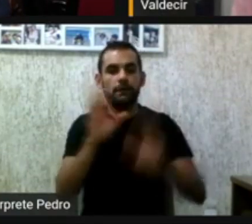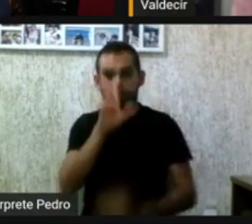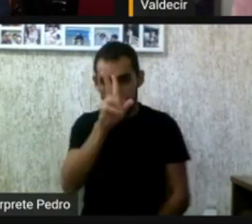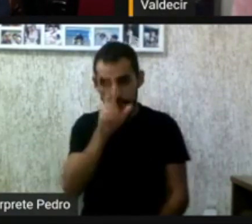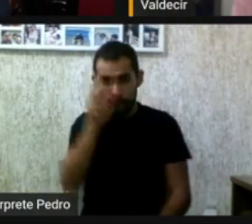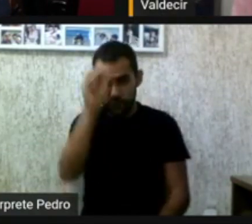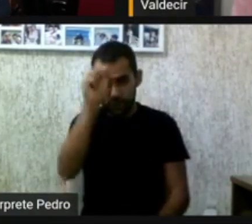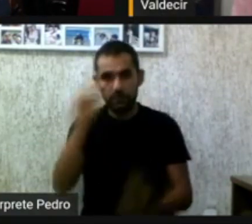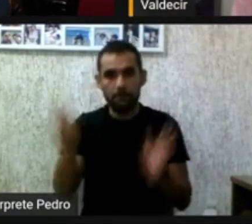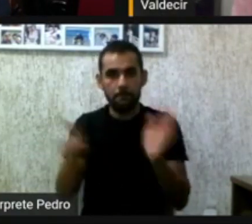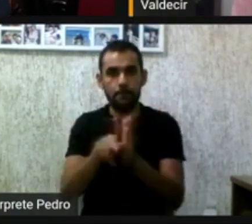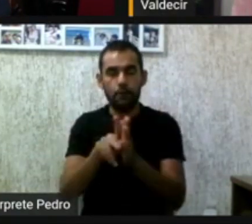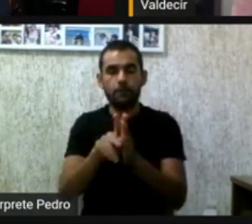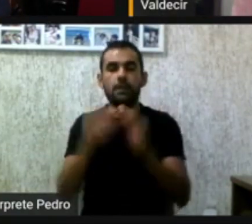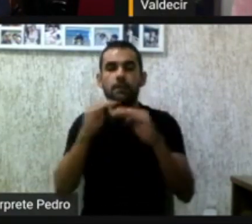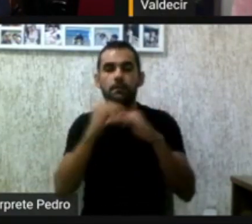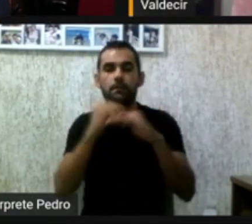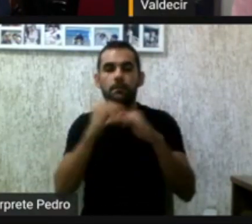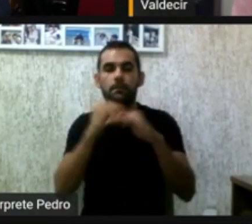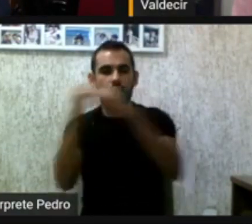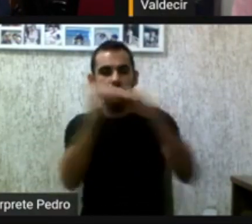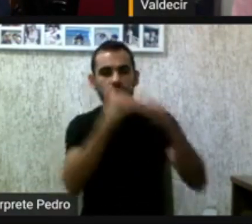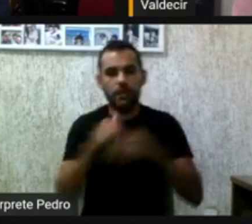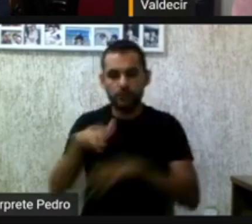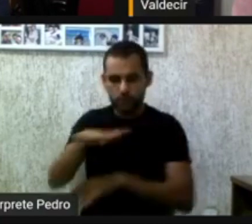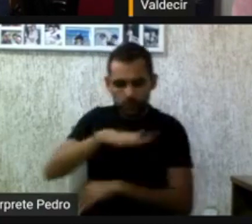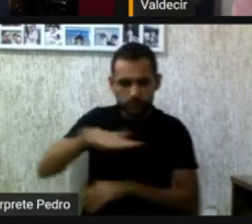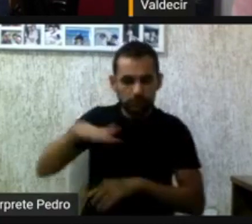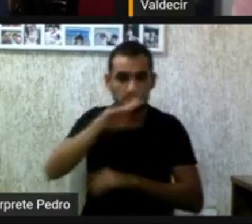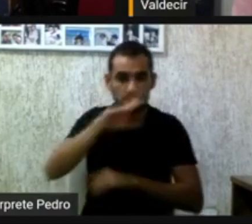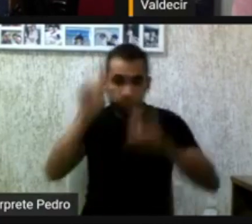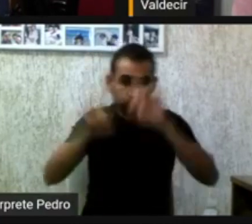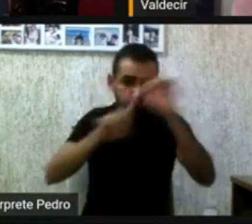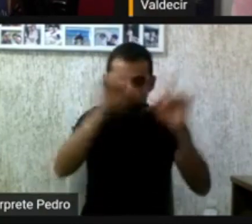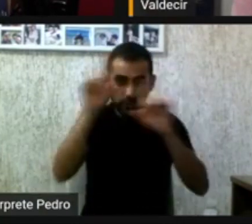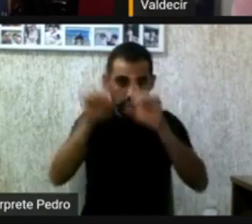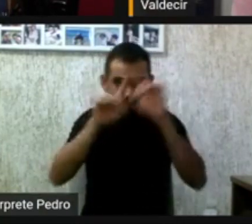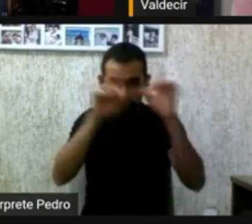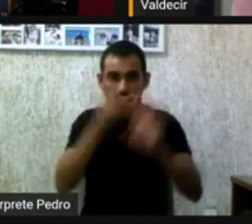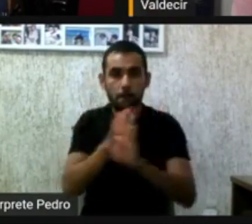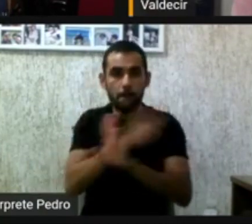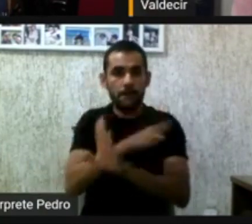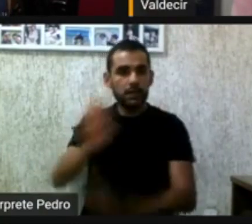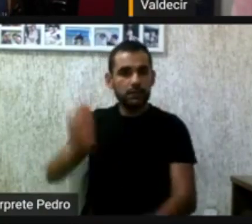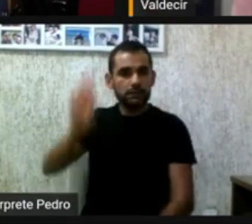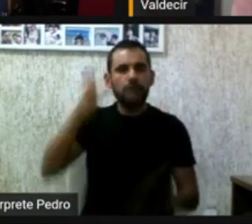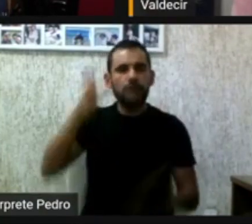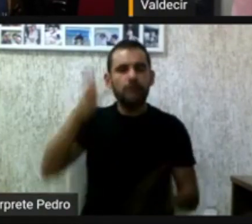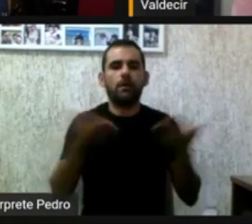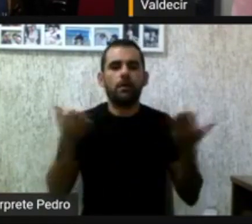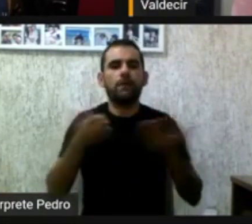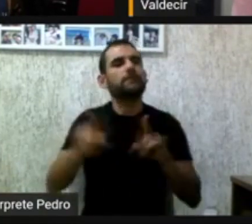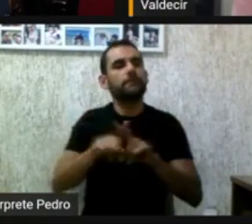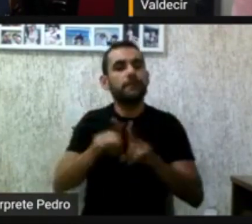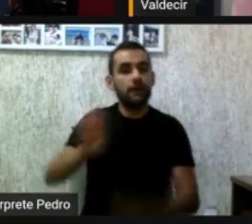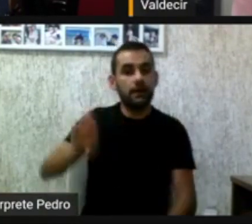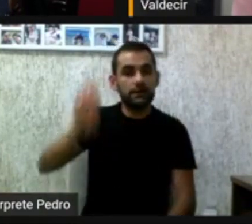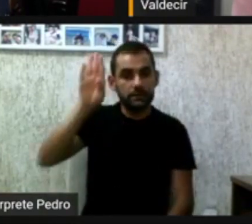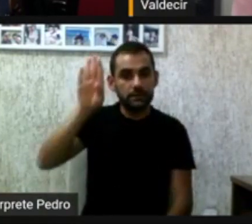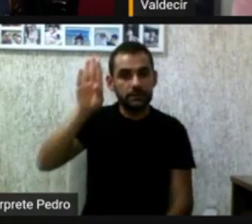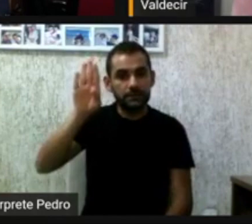pluralidade, que abrimos o espaço à exposição de ideias dos pré-candidatos e agora candidatos às principais